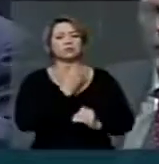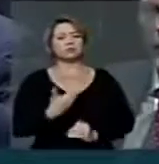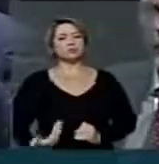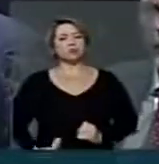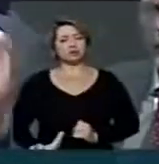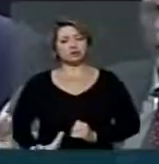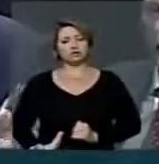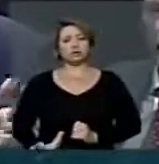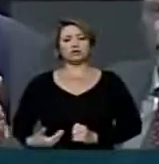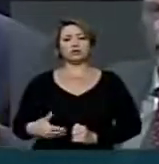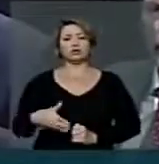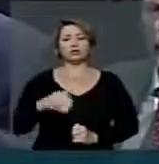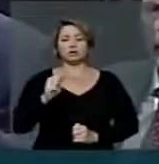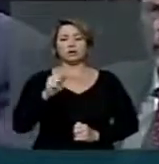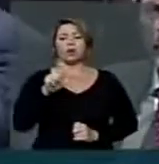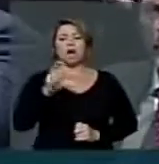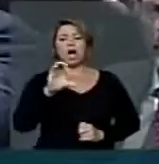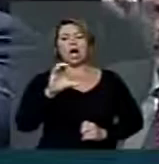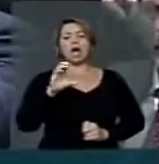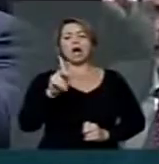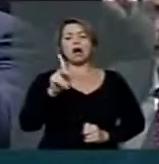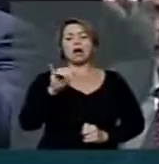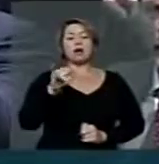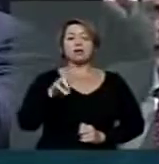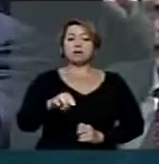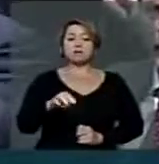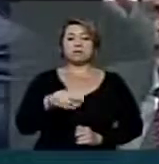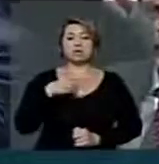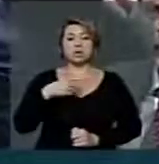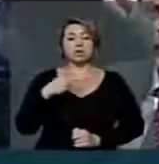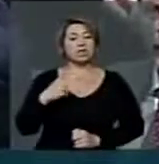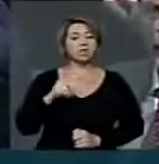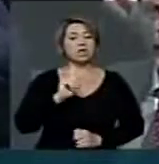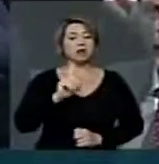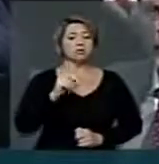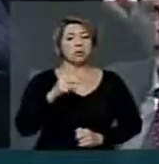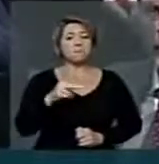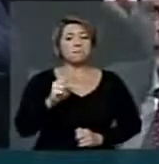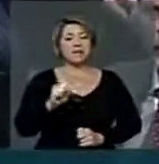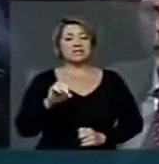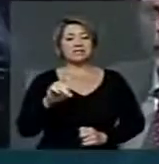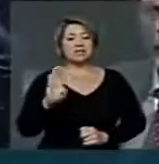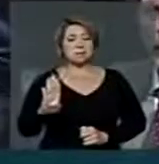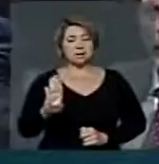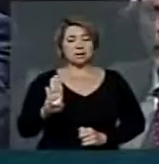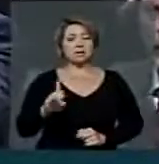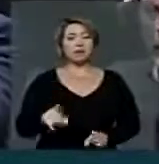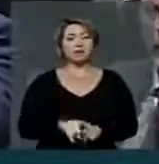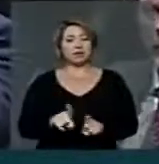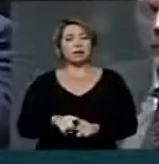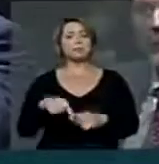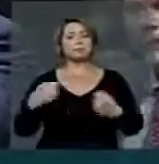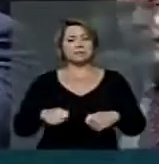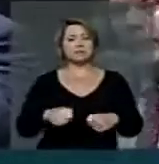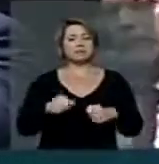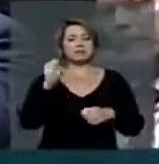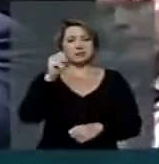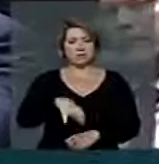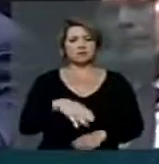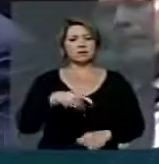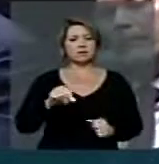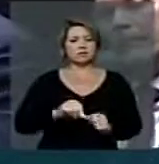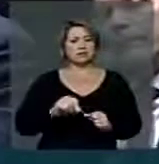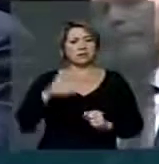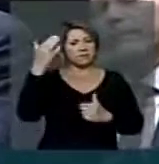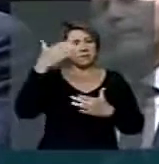Geraldo Alckmin e acho que ele deveria ter também. Mas não sou do PSDB e entendo que o PSDB deveria aqui sim fazer